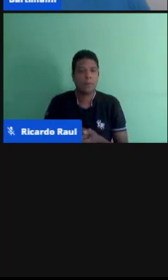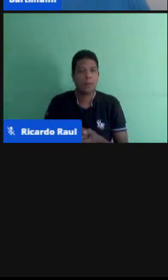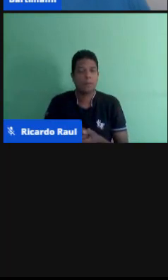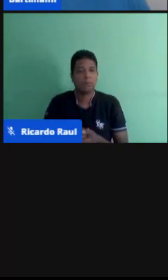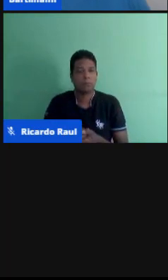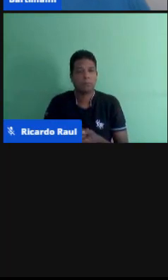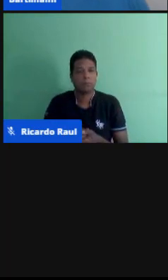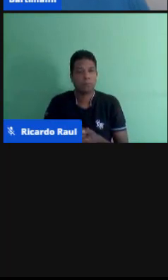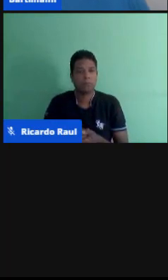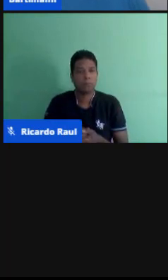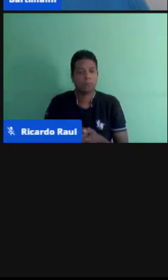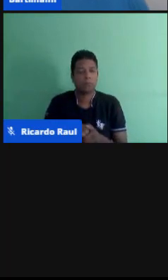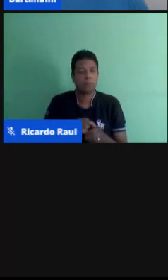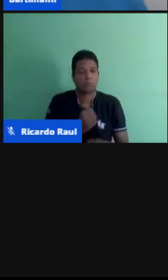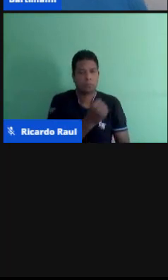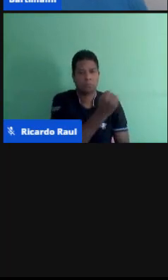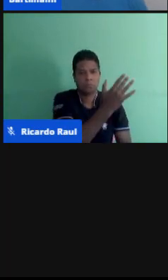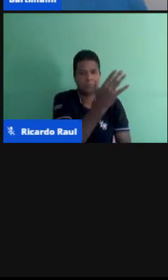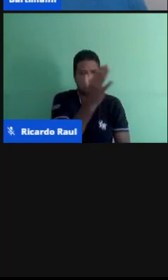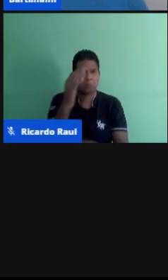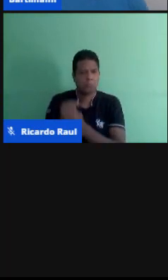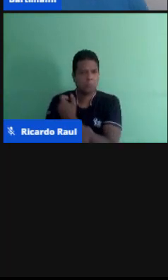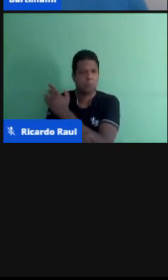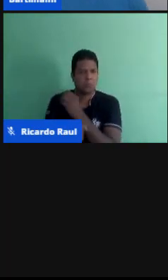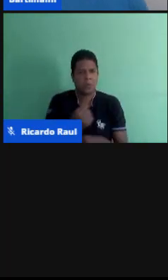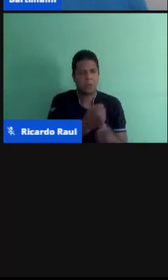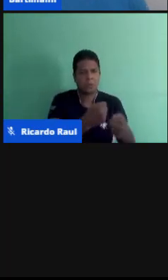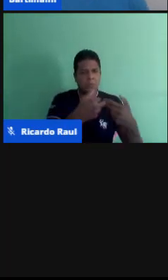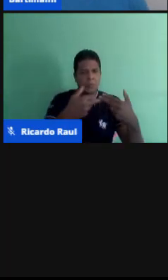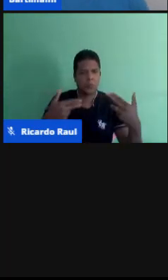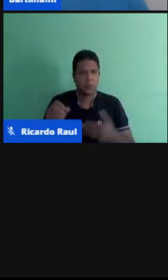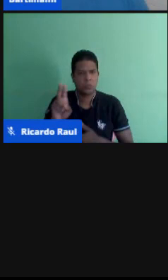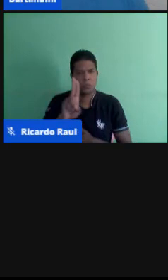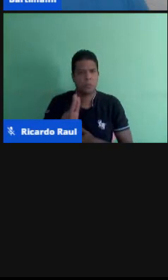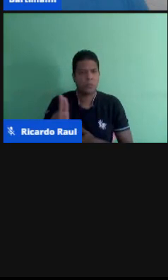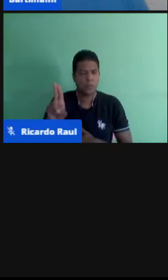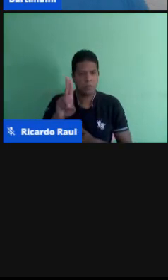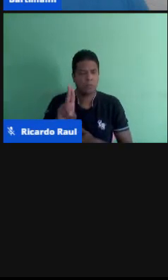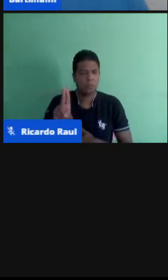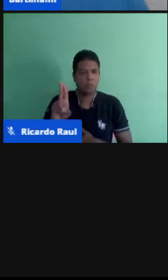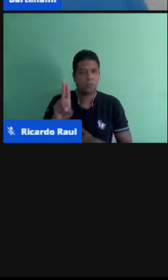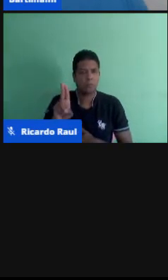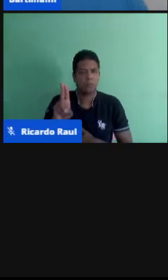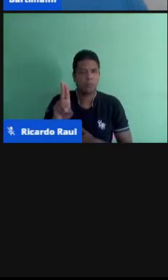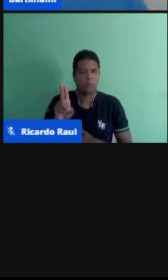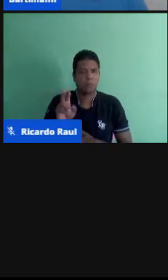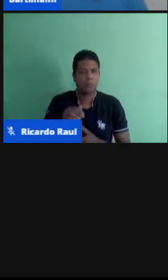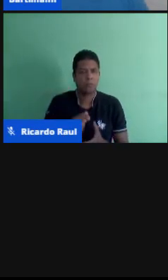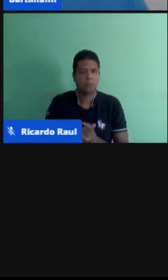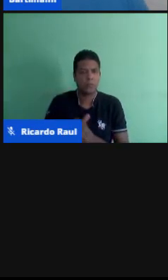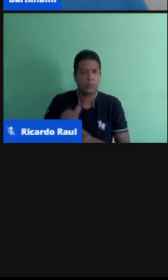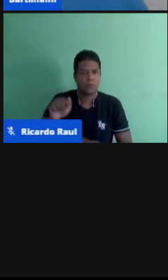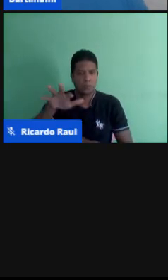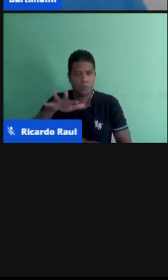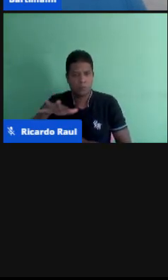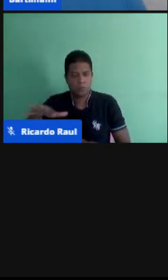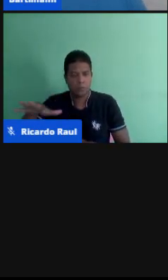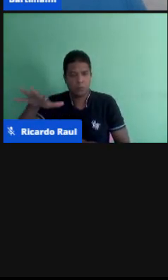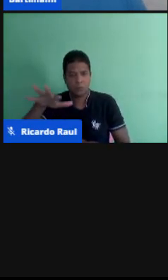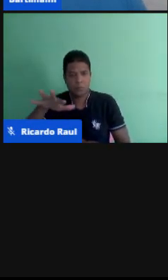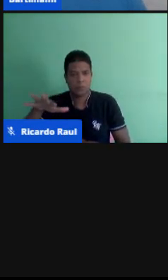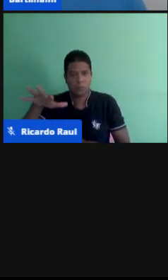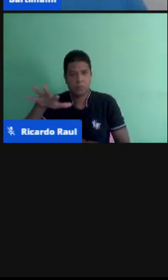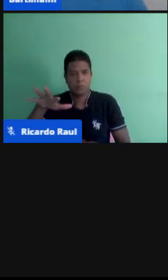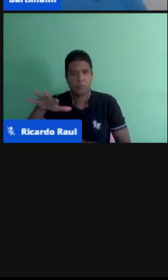né? O conceito de paisagem, ele é muito utilizado, por exemplo, para zoneamento ambiental, para a criação